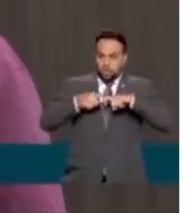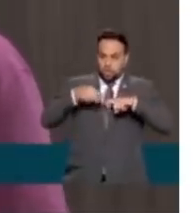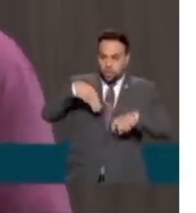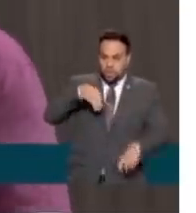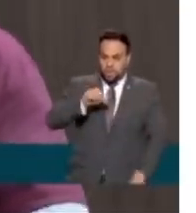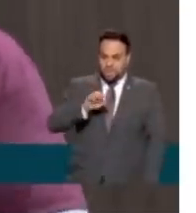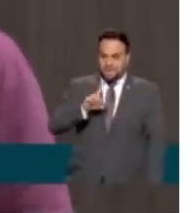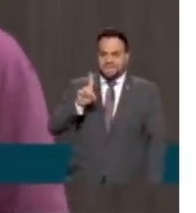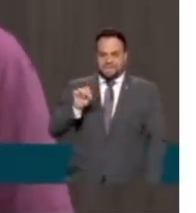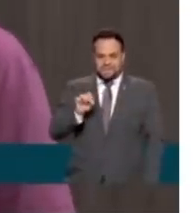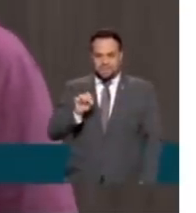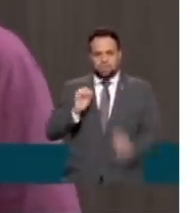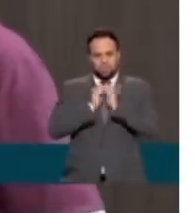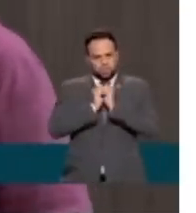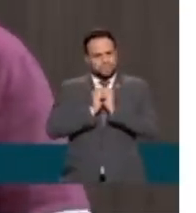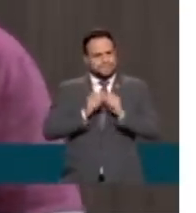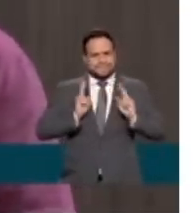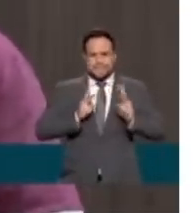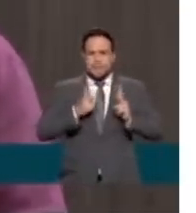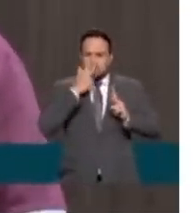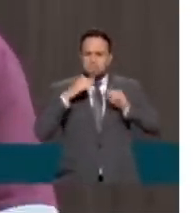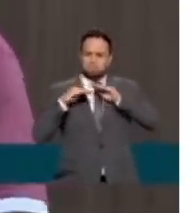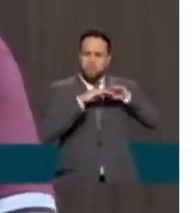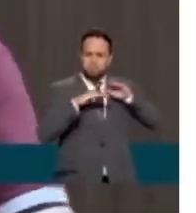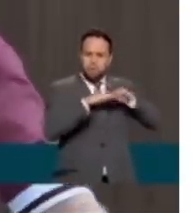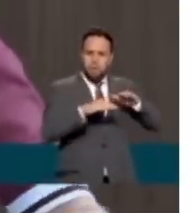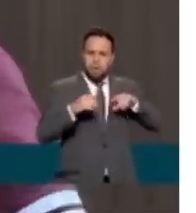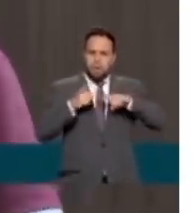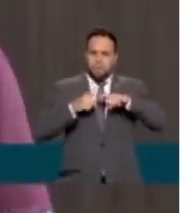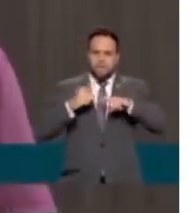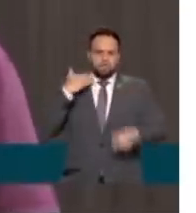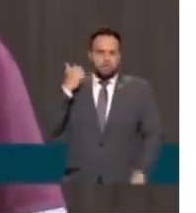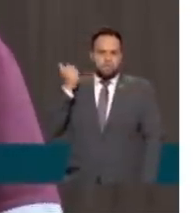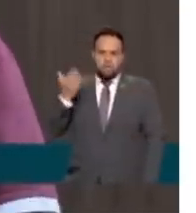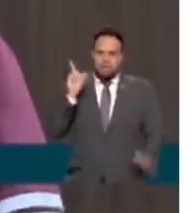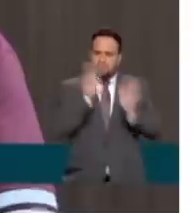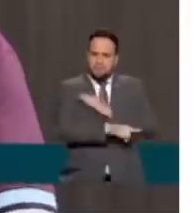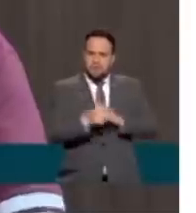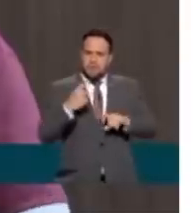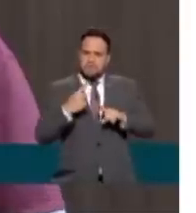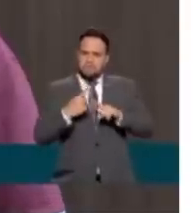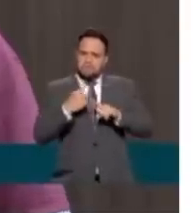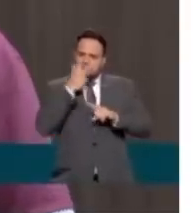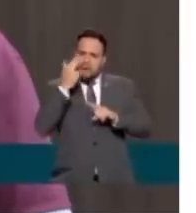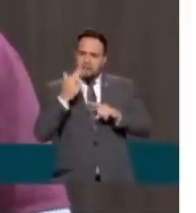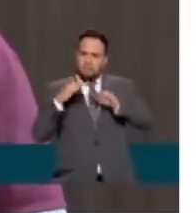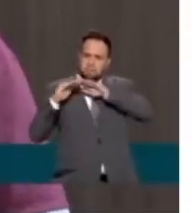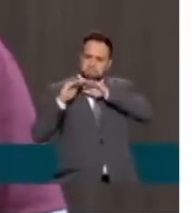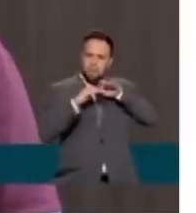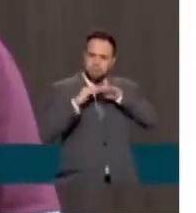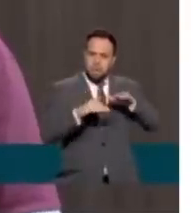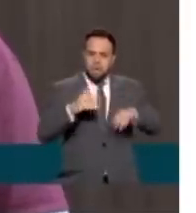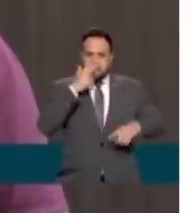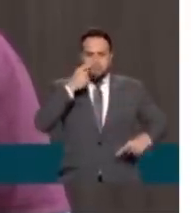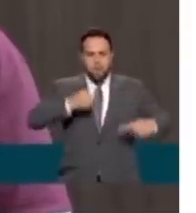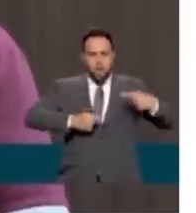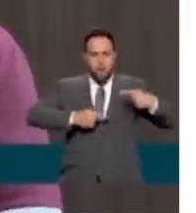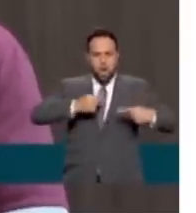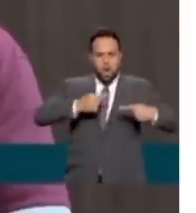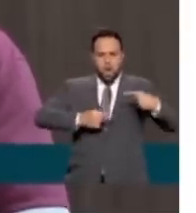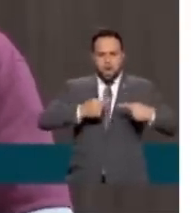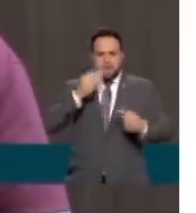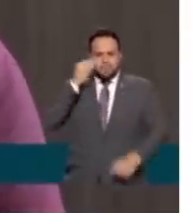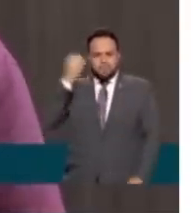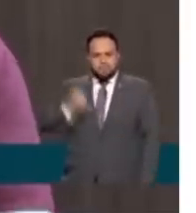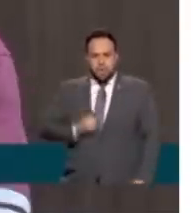doutor Macedo, essa pergunta. É agressão aos médicos de fora, essa pergunta também. Querem politizar uma tentativa de homicídio? As